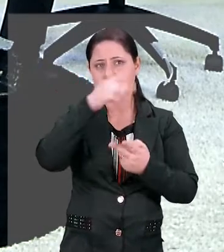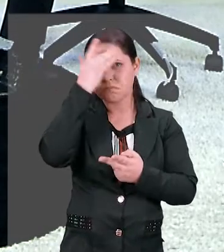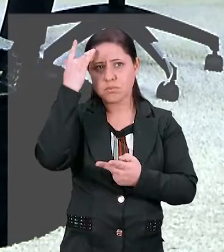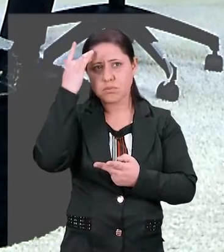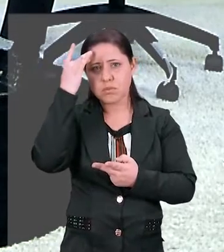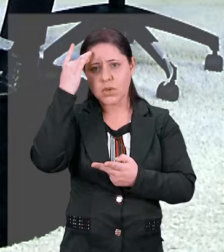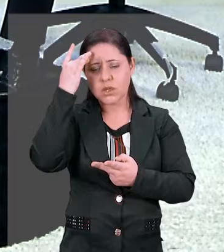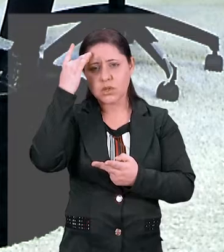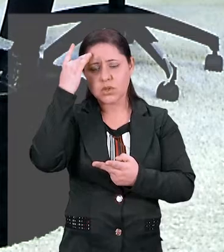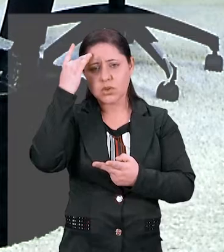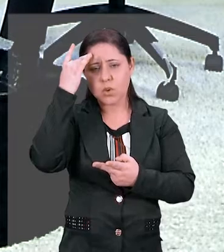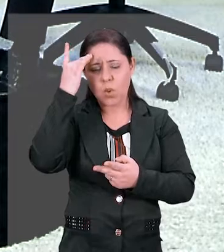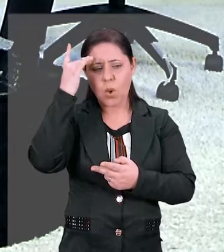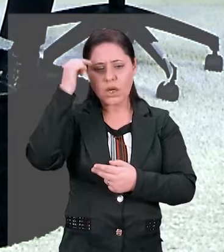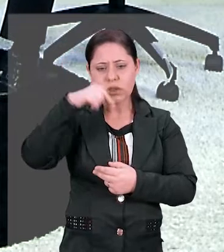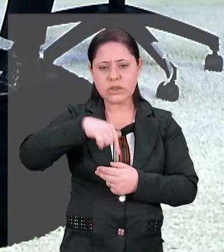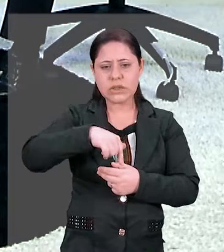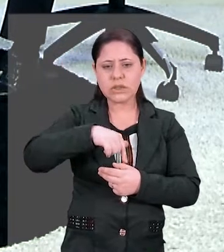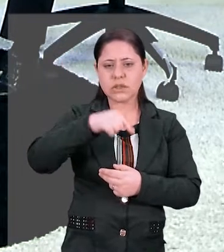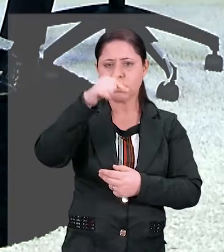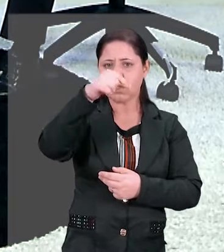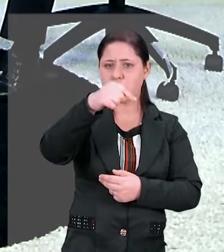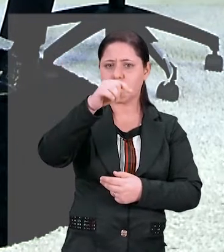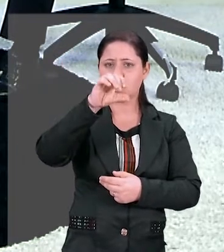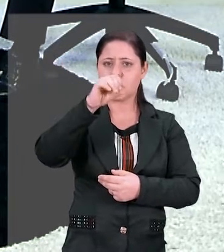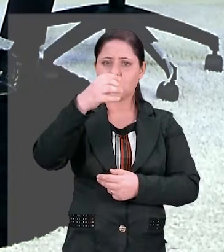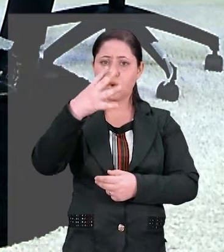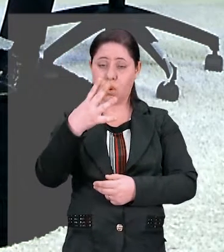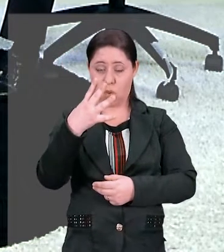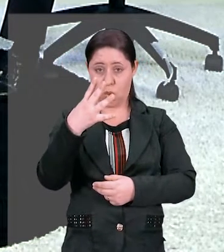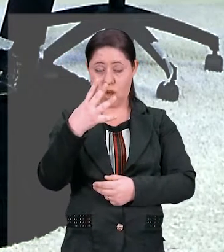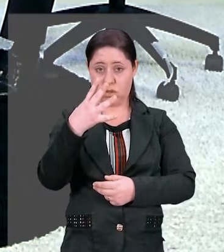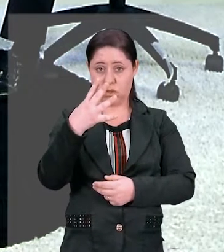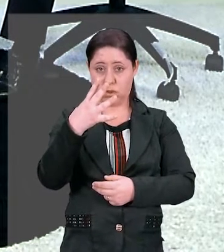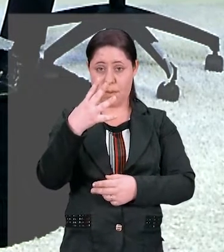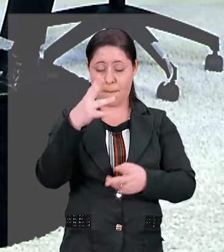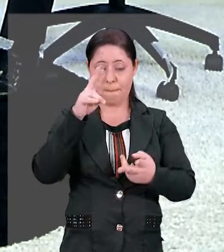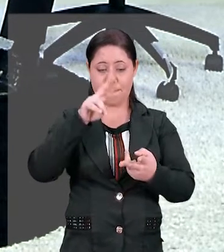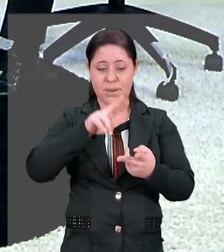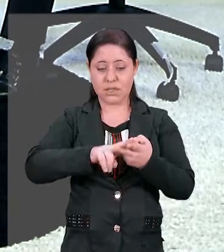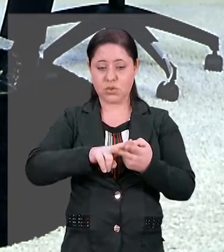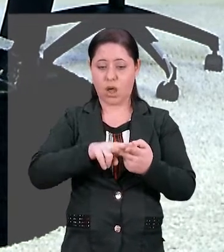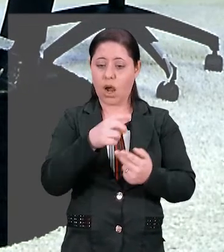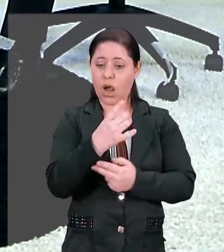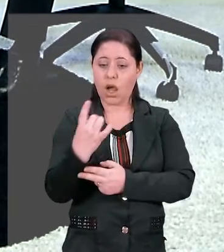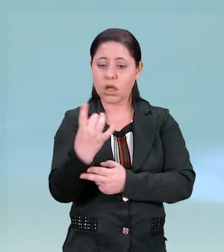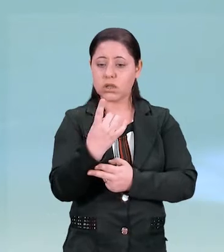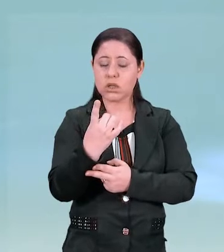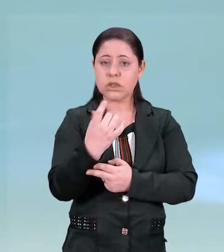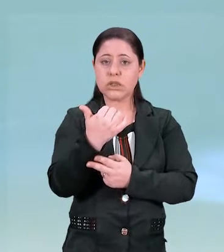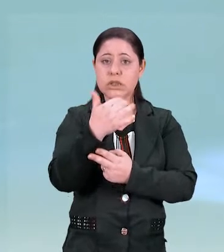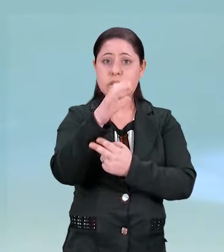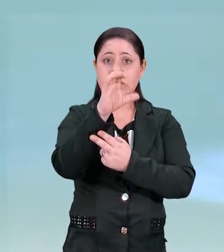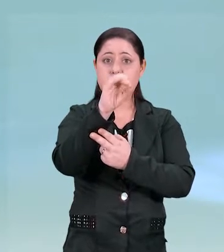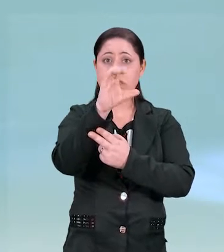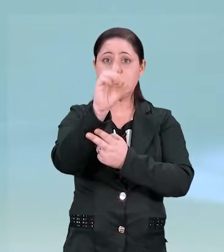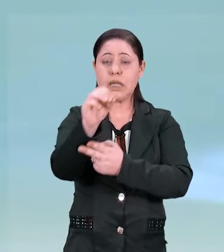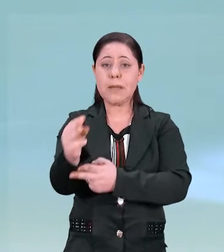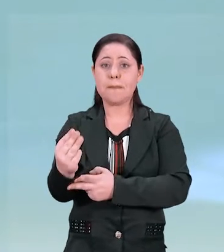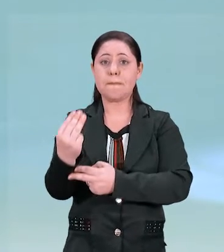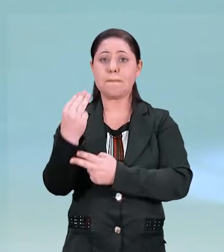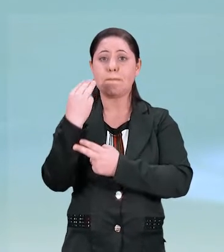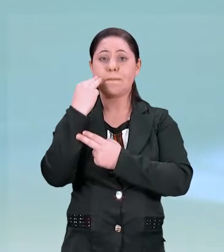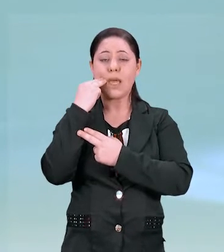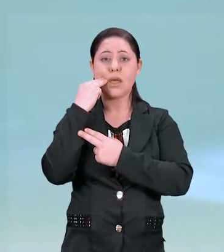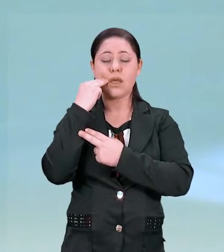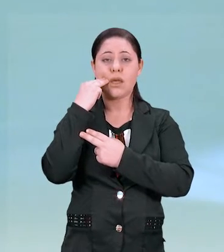de 704 presos por 100 mil habitantes. Olha o reflexo e o custo altíssimo disso